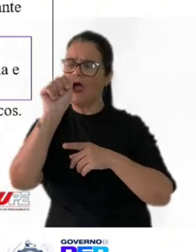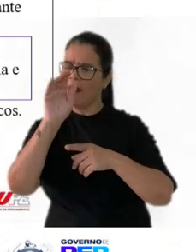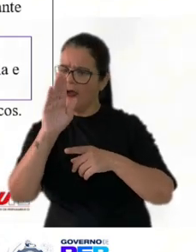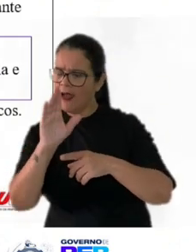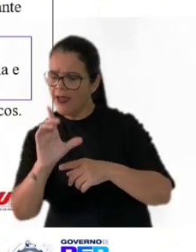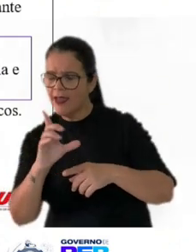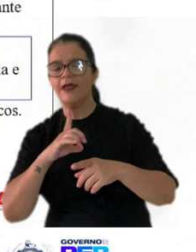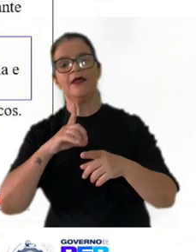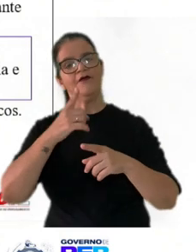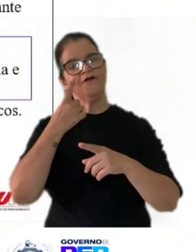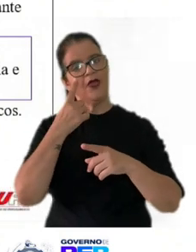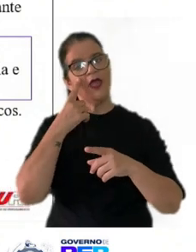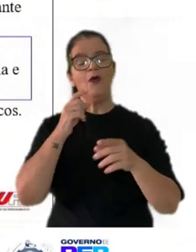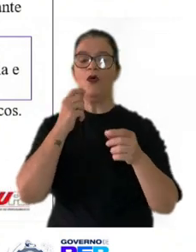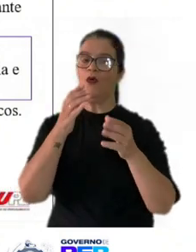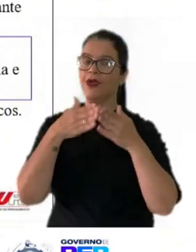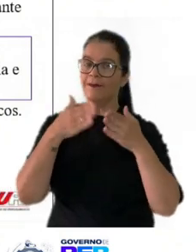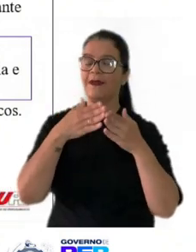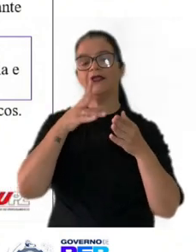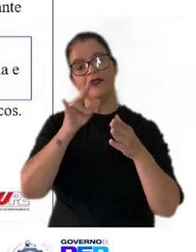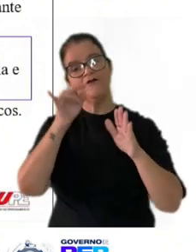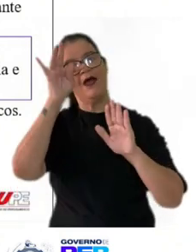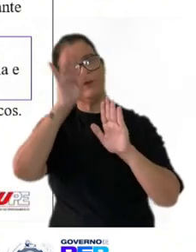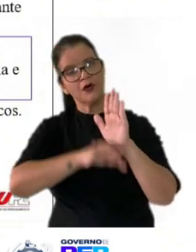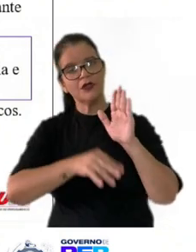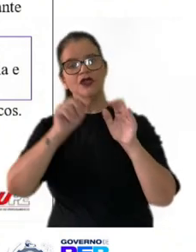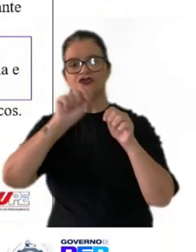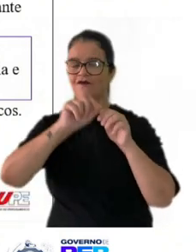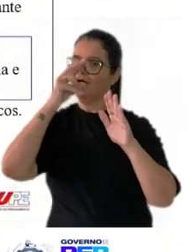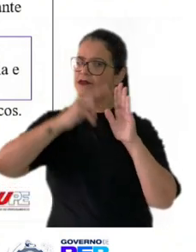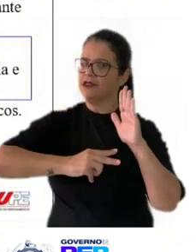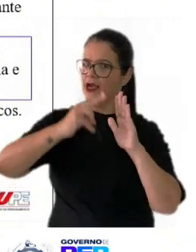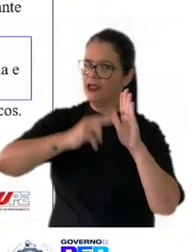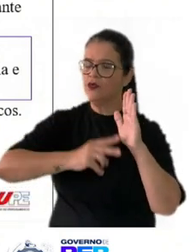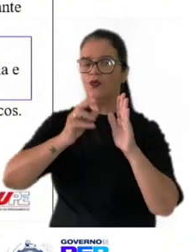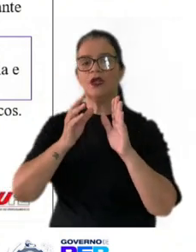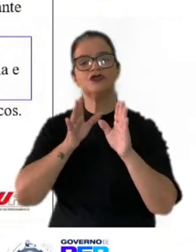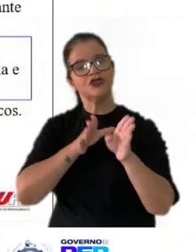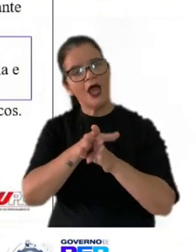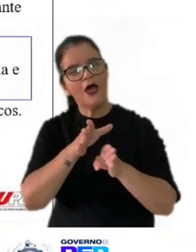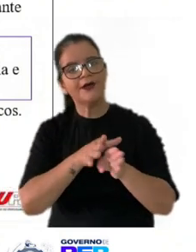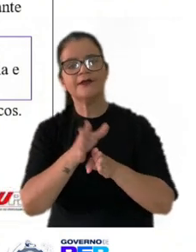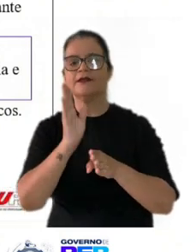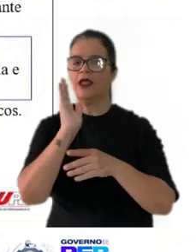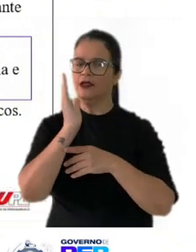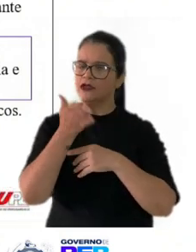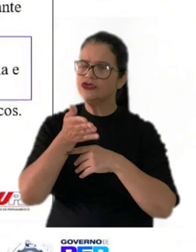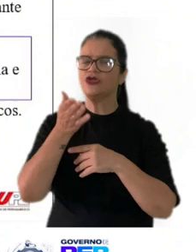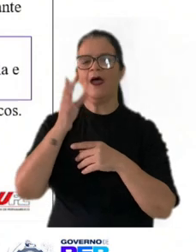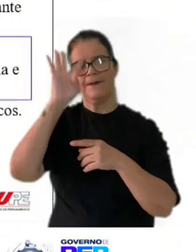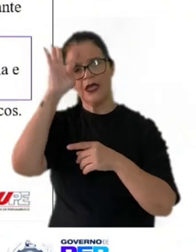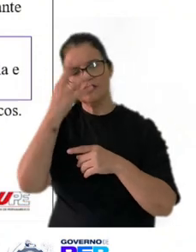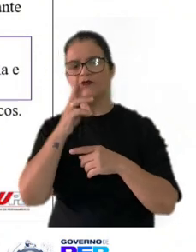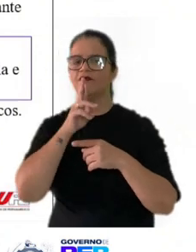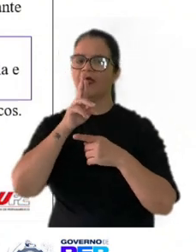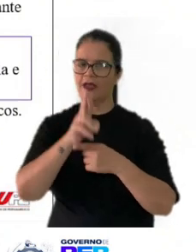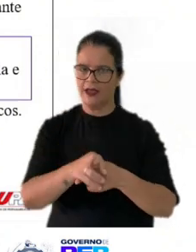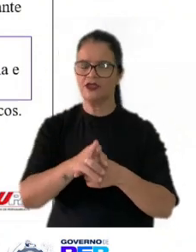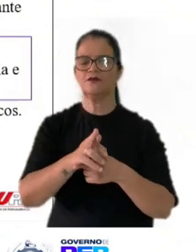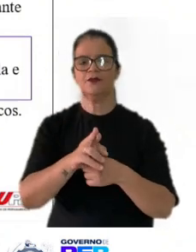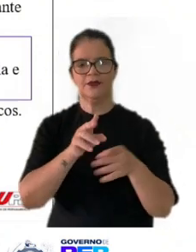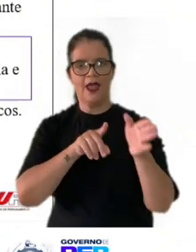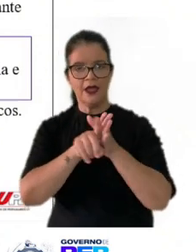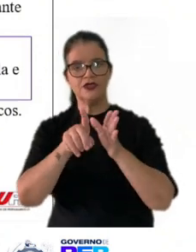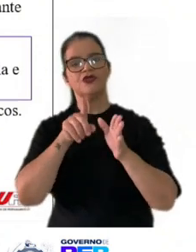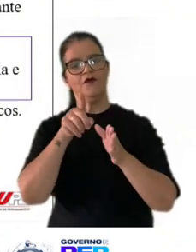você pode ir pro texto fazer a leitura já direcionada para a resolução da questão então isso também faz com que você ganhe tempo